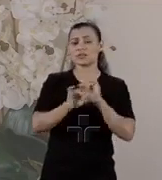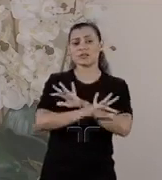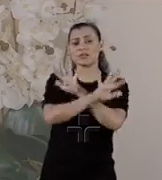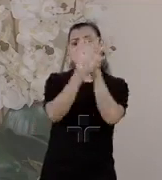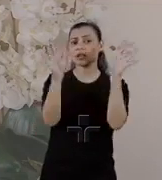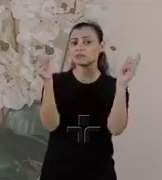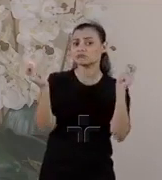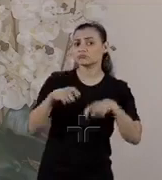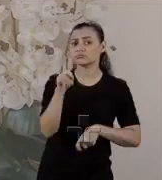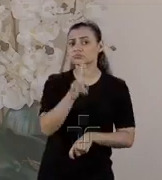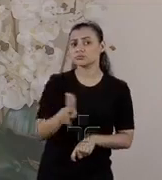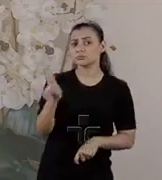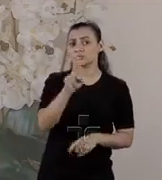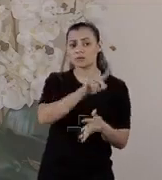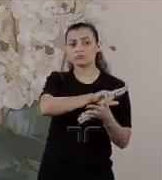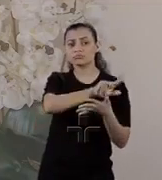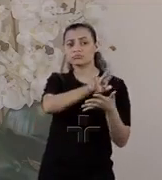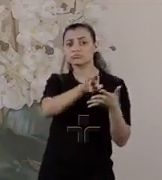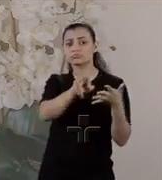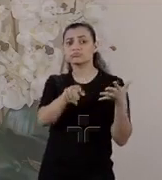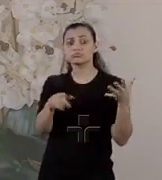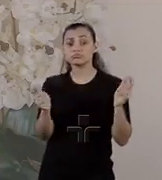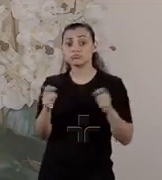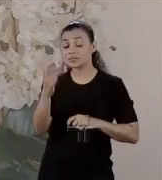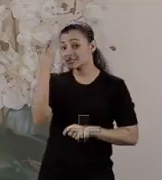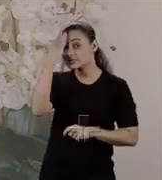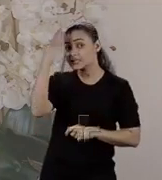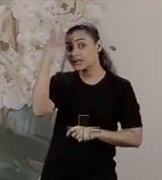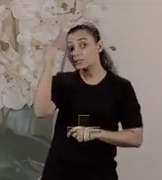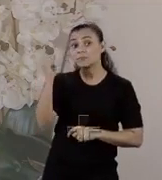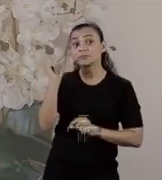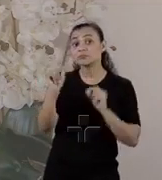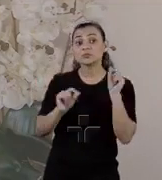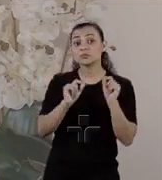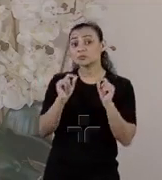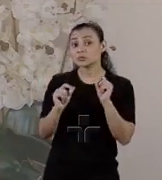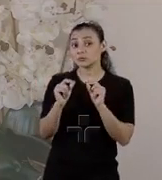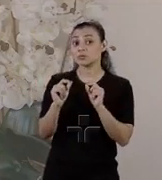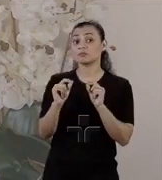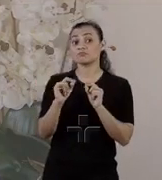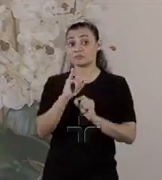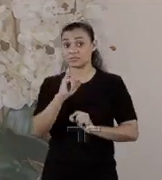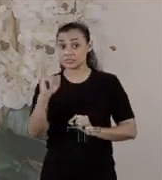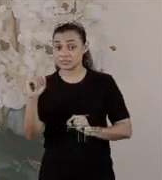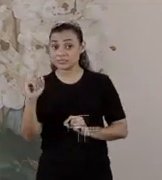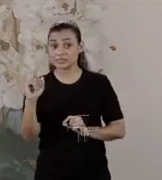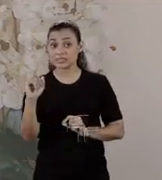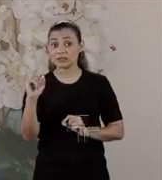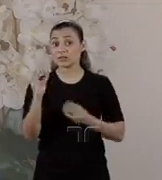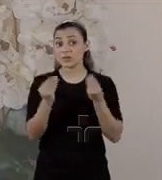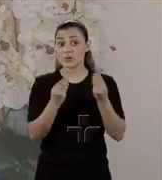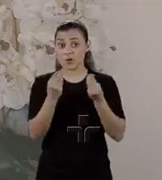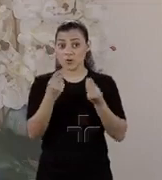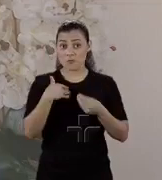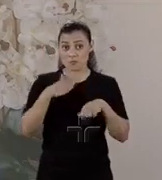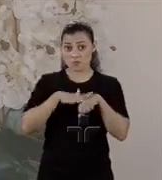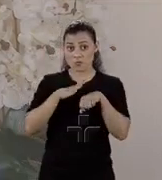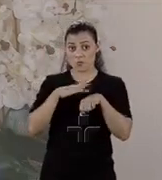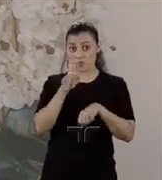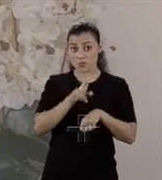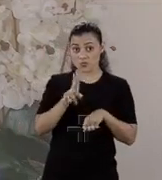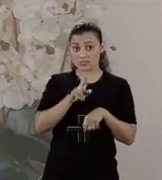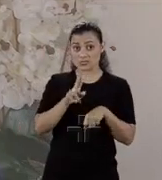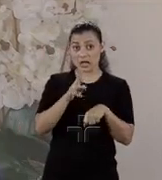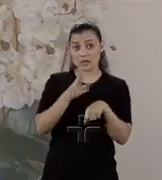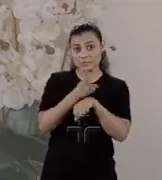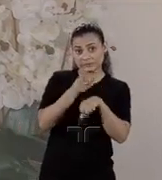número possível de variedades e saber quando se está na situação de usar a variedade X, quando